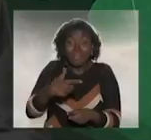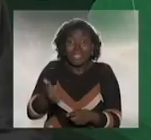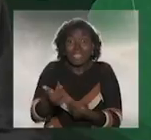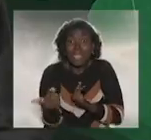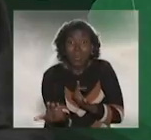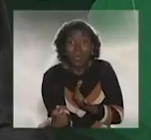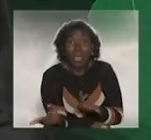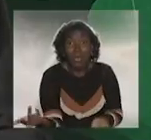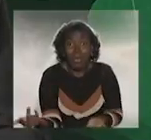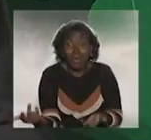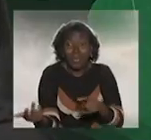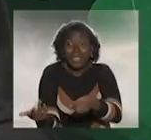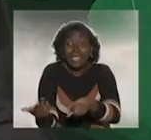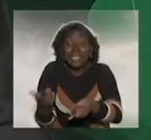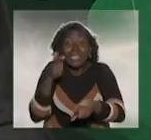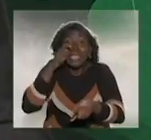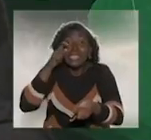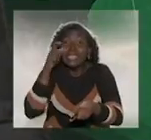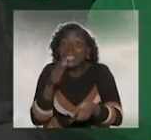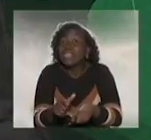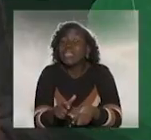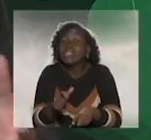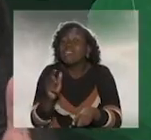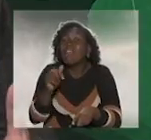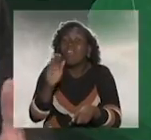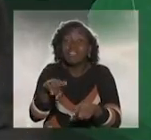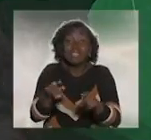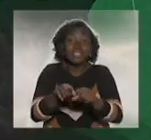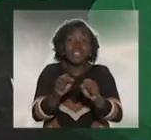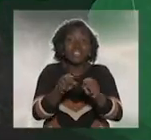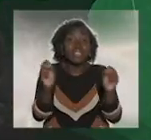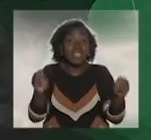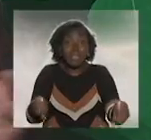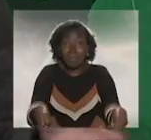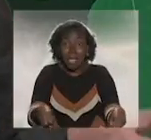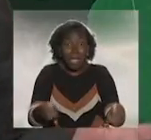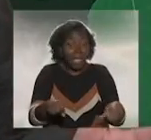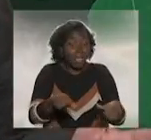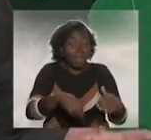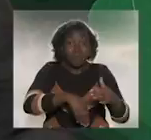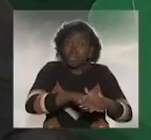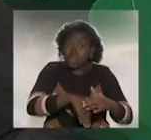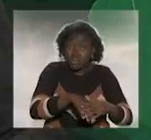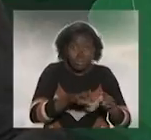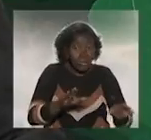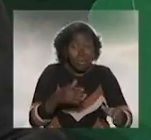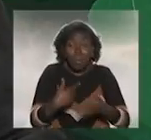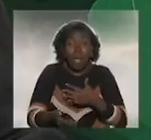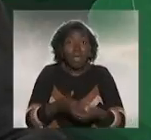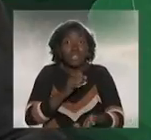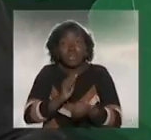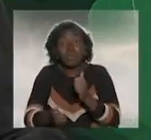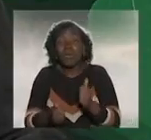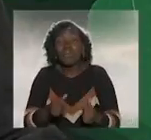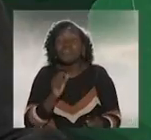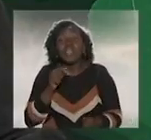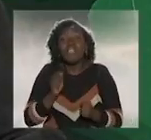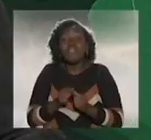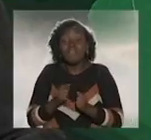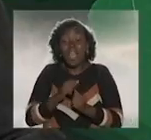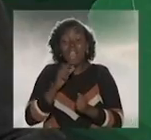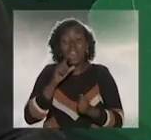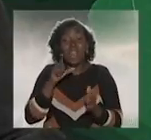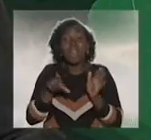você. Porque é o interesse da sobrevivência do sistema. Vale para o futebol, vale para qualquer esporte. O que fez o Profut? O que fez a